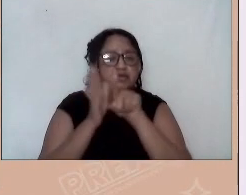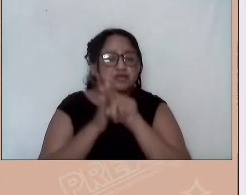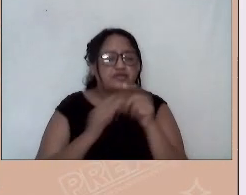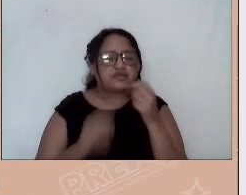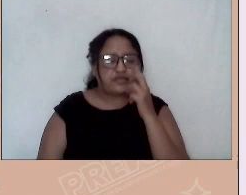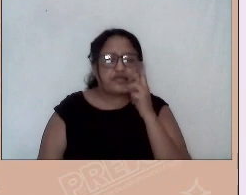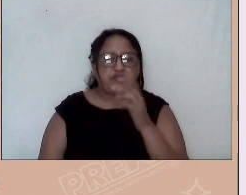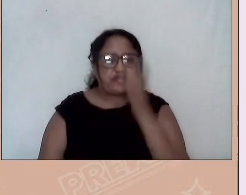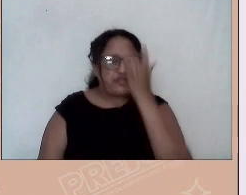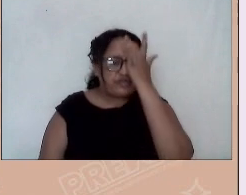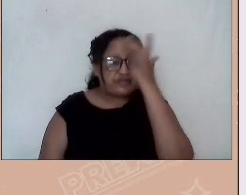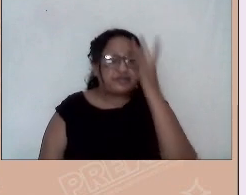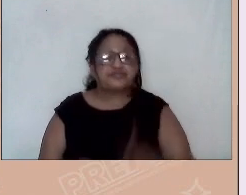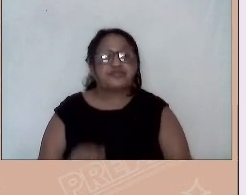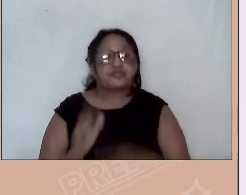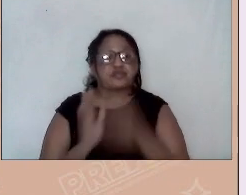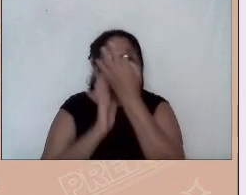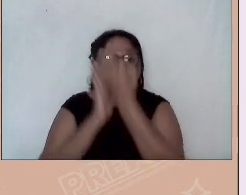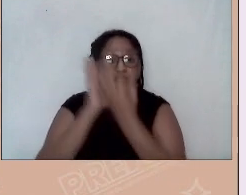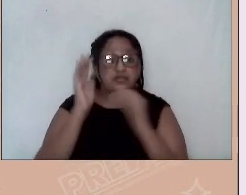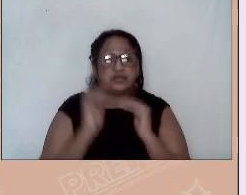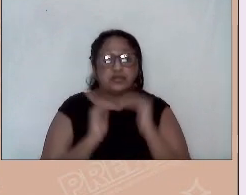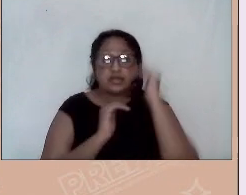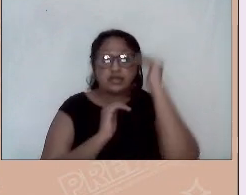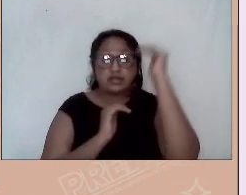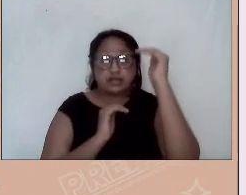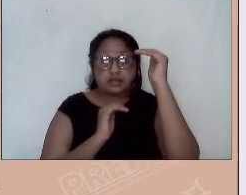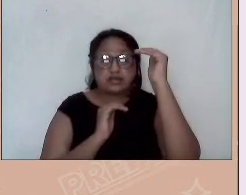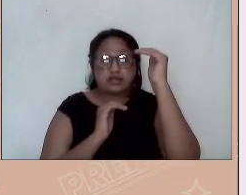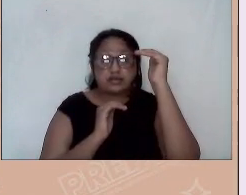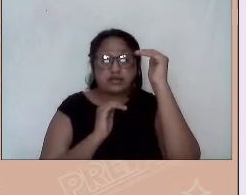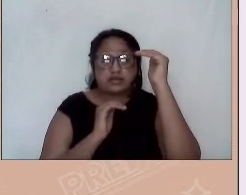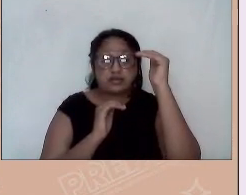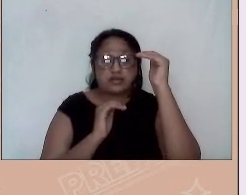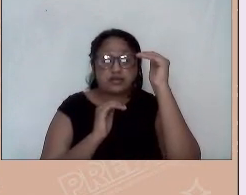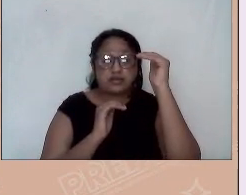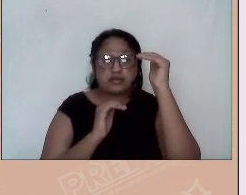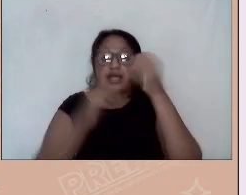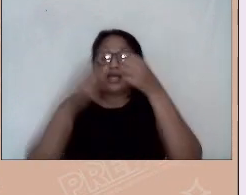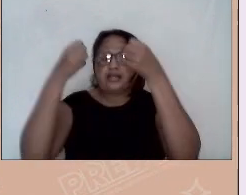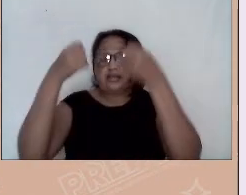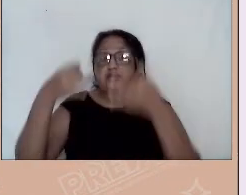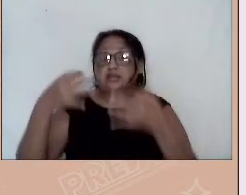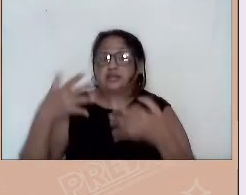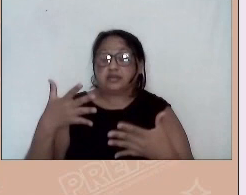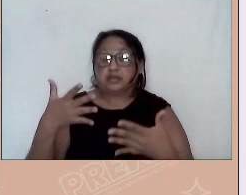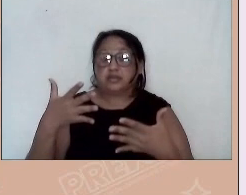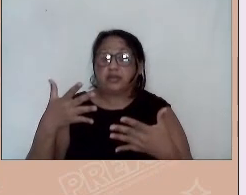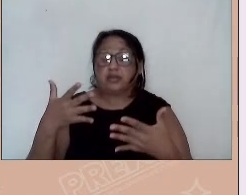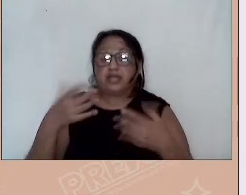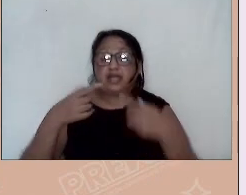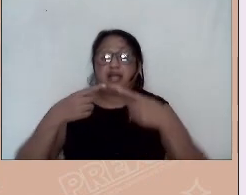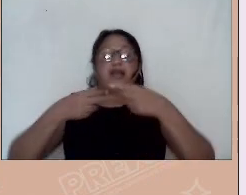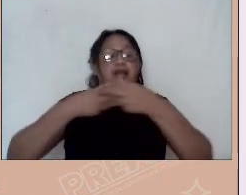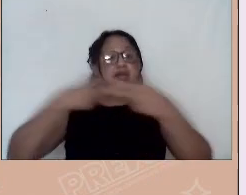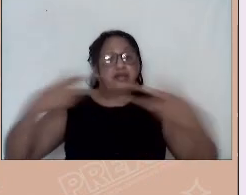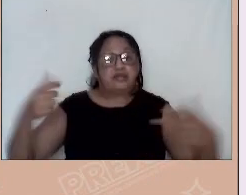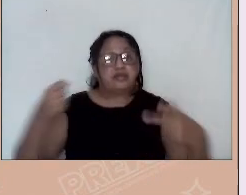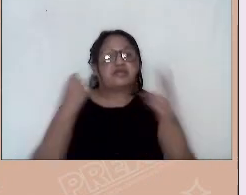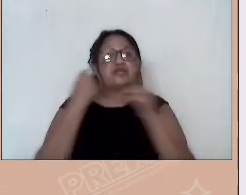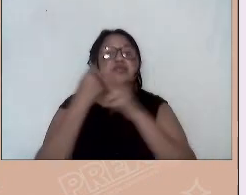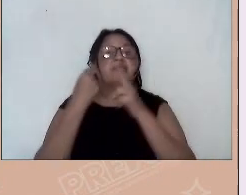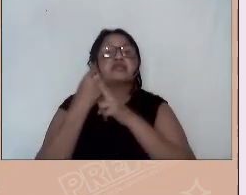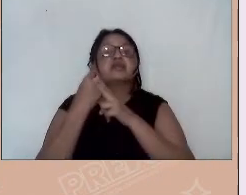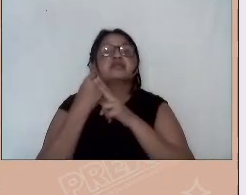os textos acima exploram elementos verbais e não verbais construindo uma discussão de significado